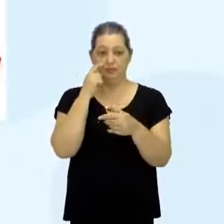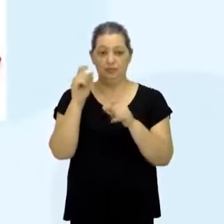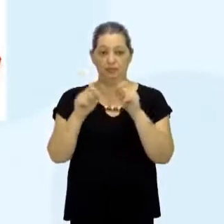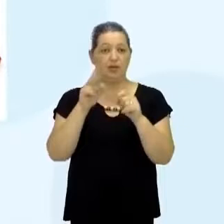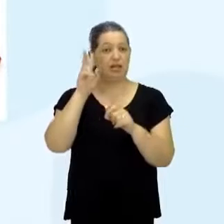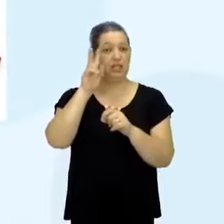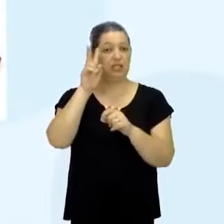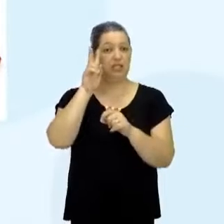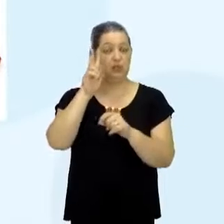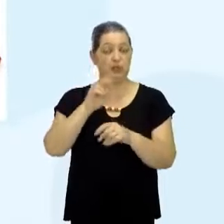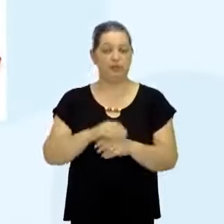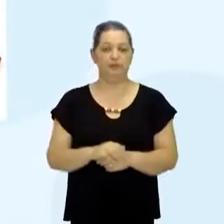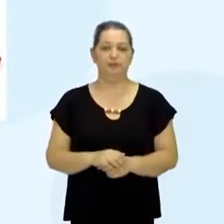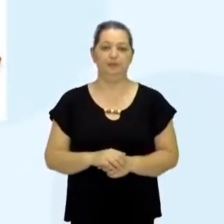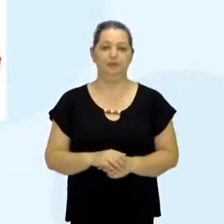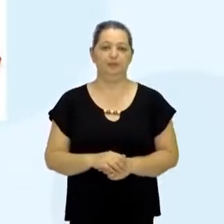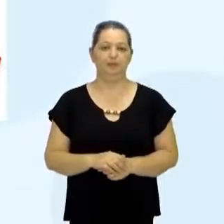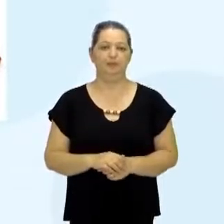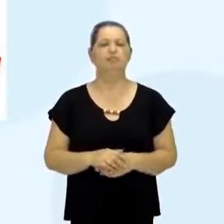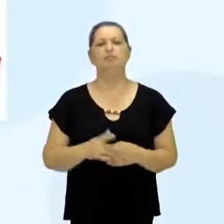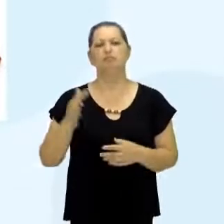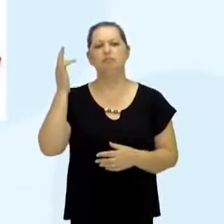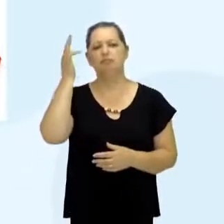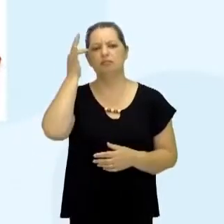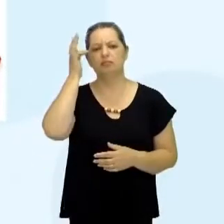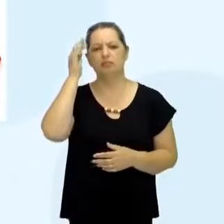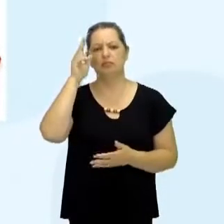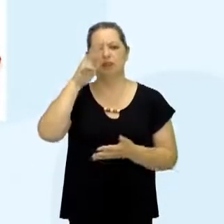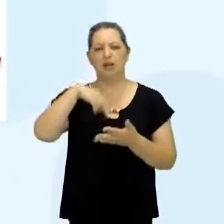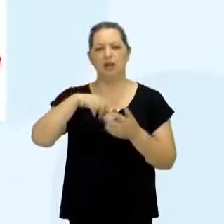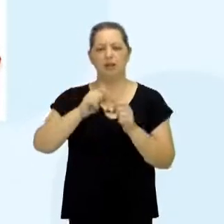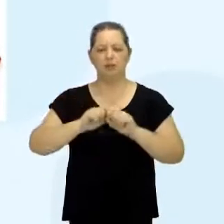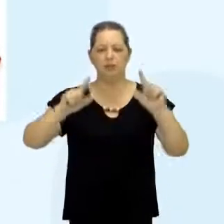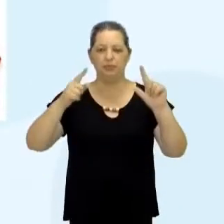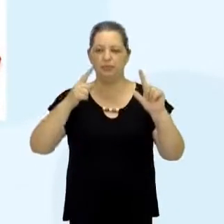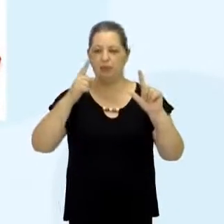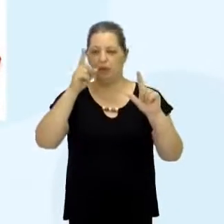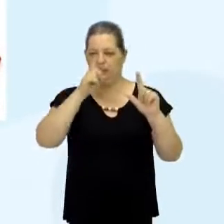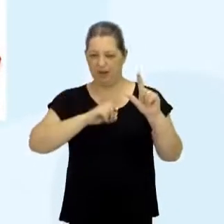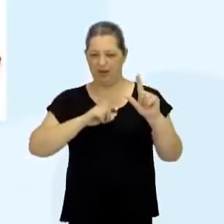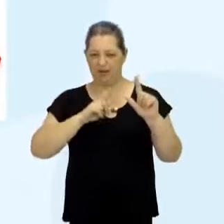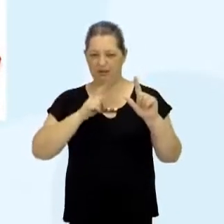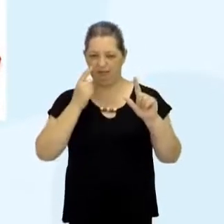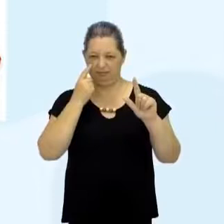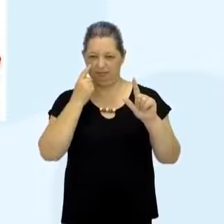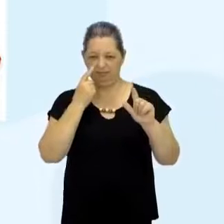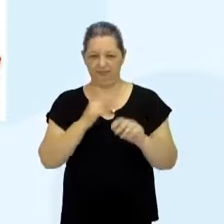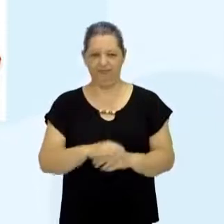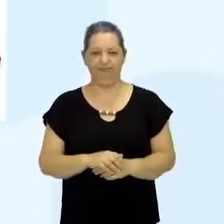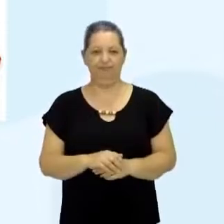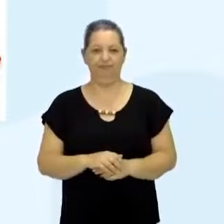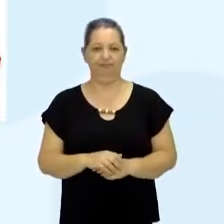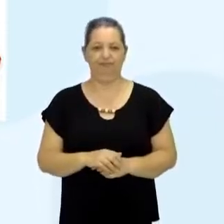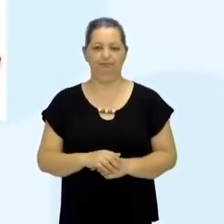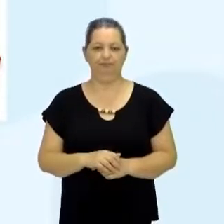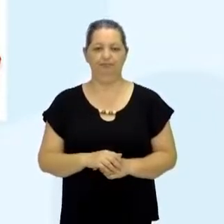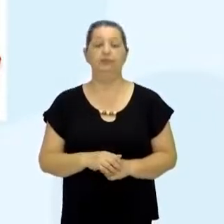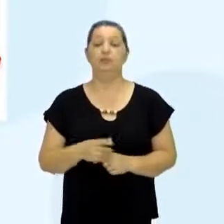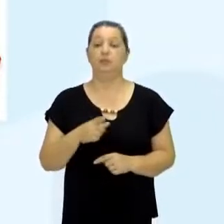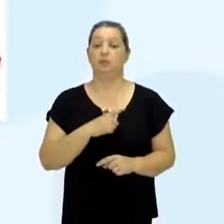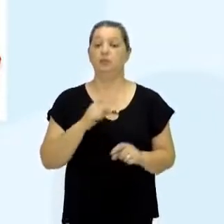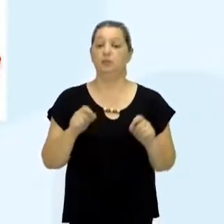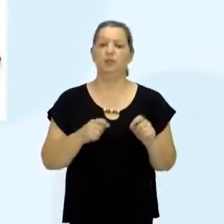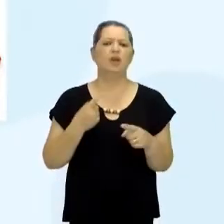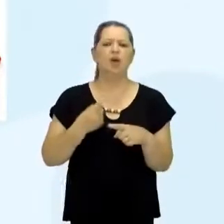a história aí. Mafê, lê o amarelinho para mim e depois já dá aquela apertadinha para a gente responder. Vamos embora. Então a gente tem